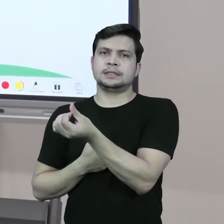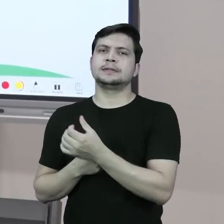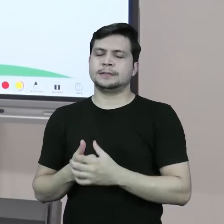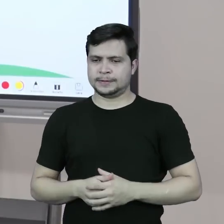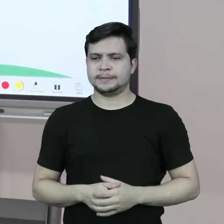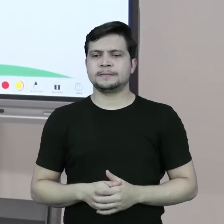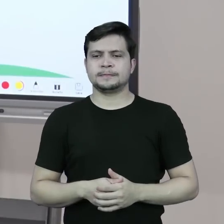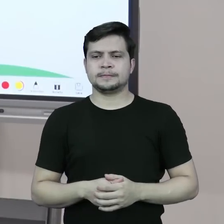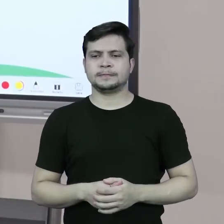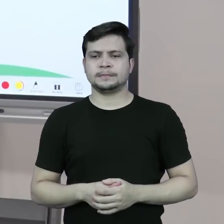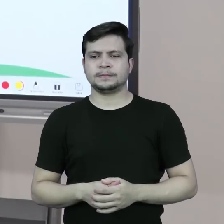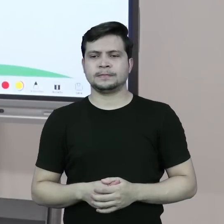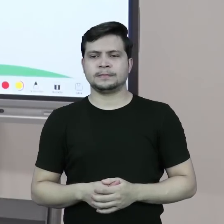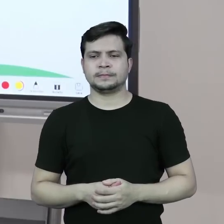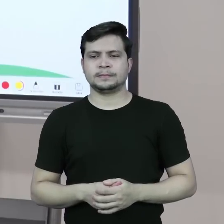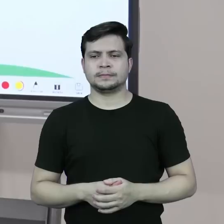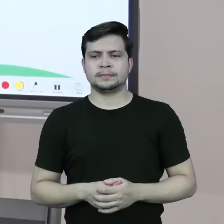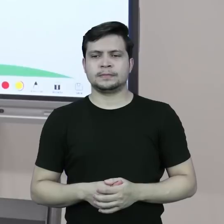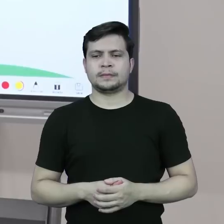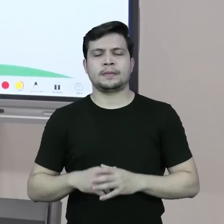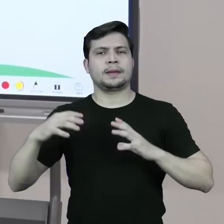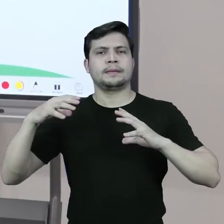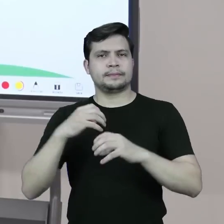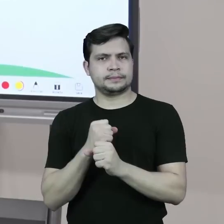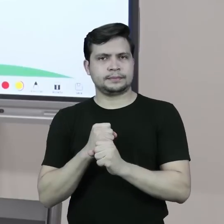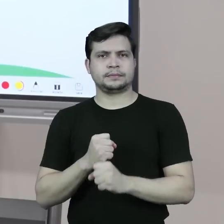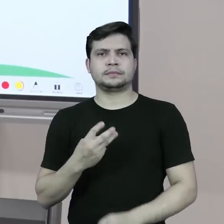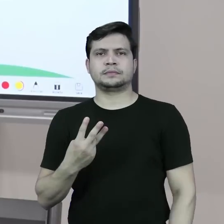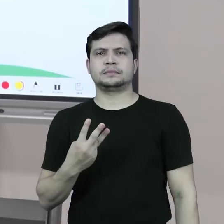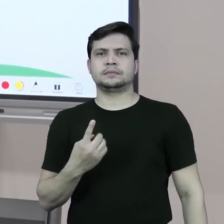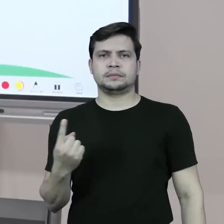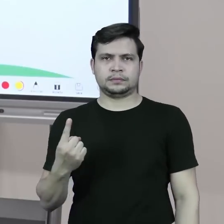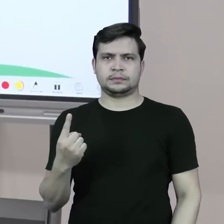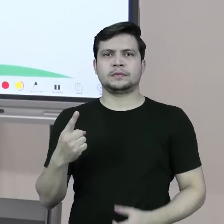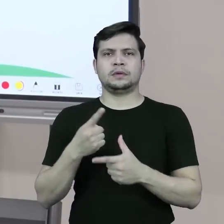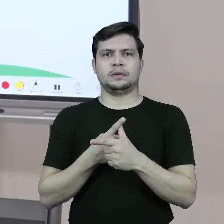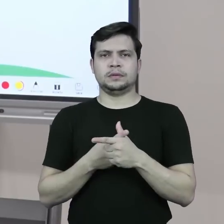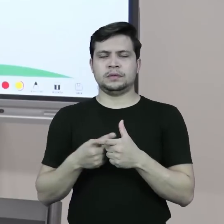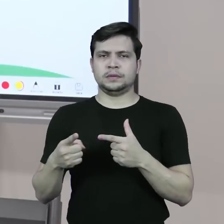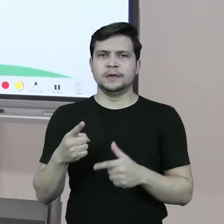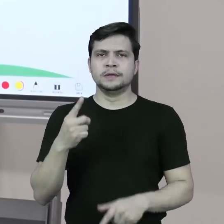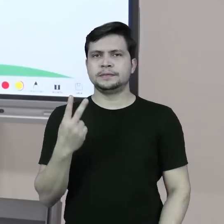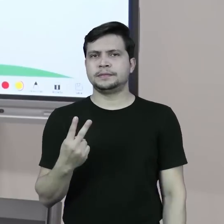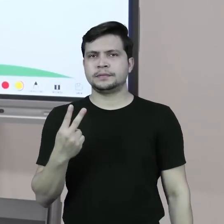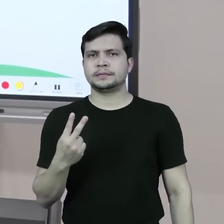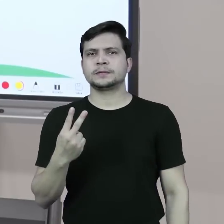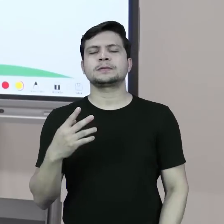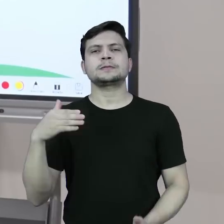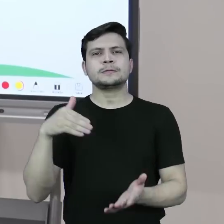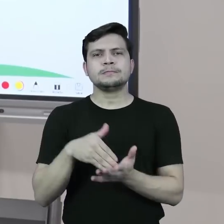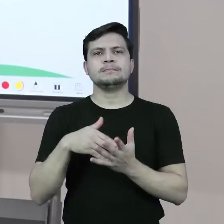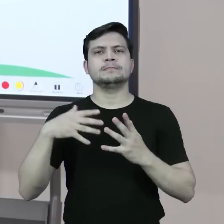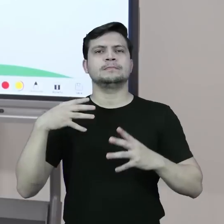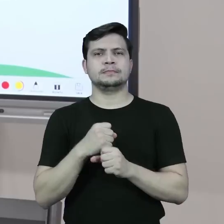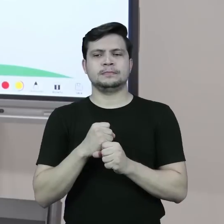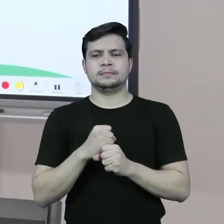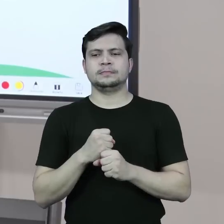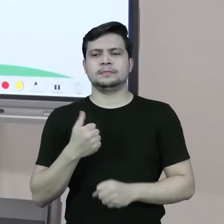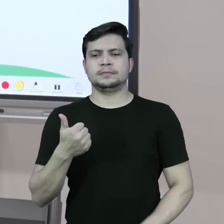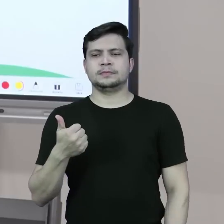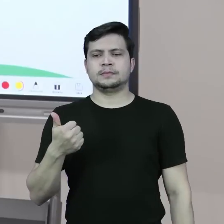minha quantidade de termos for uma quantidade ímpar, eu consigo ter um valor central. Como que eu faço para descobrir? Eu vou